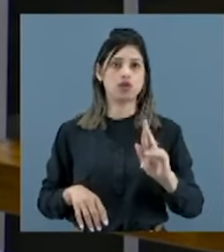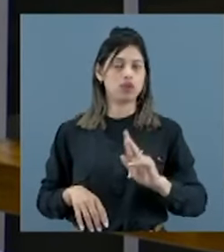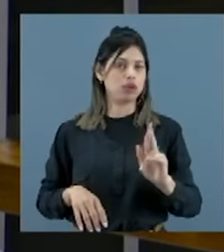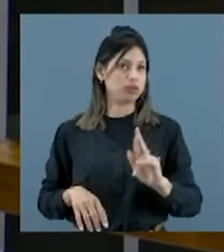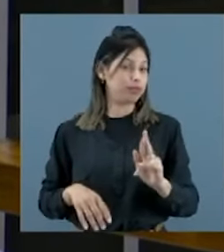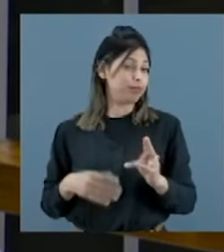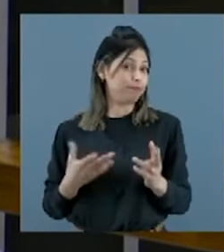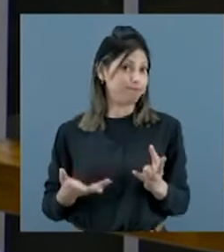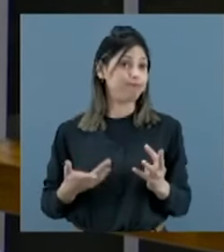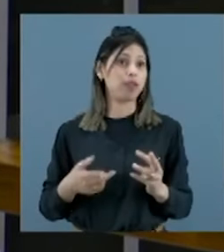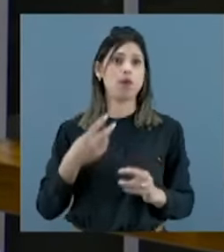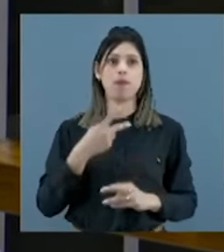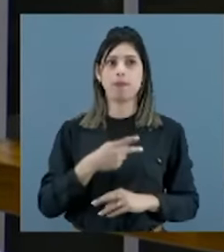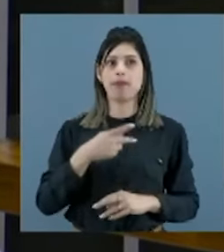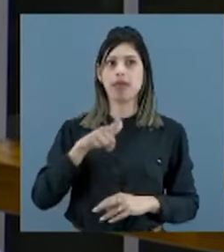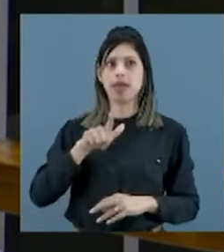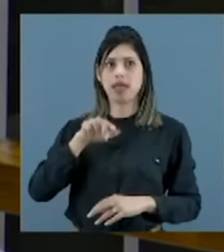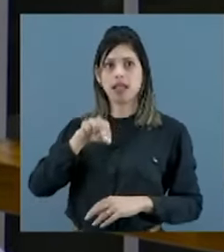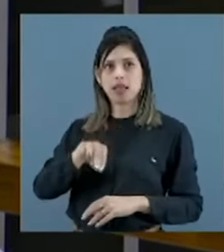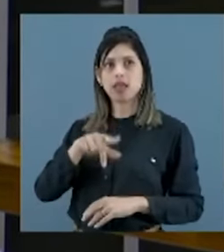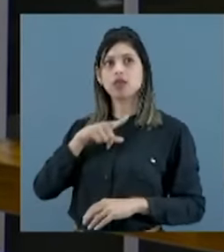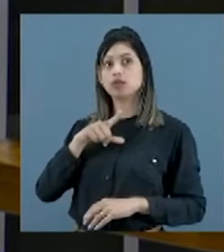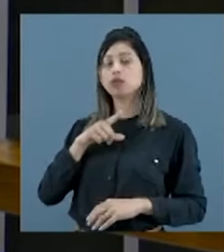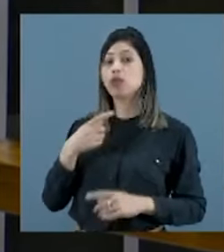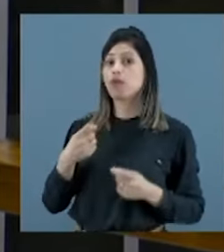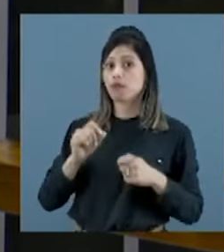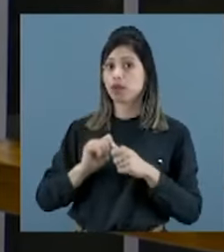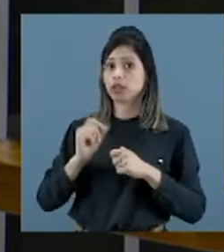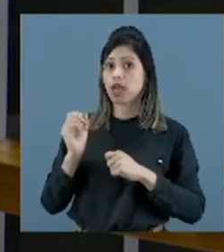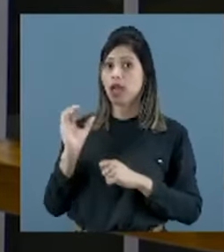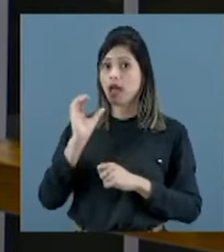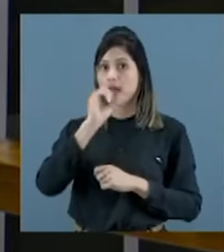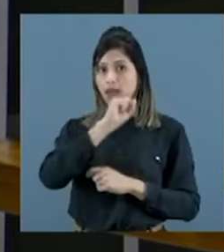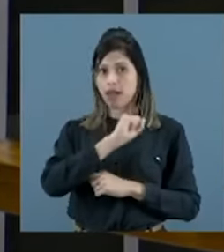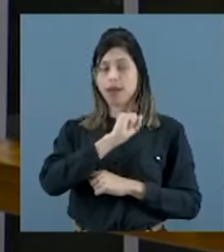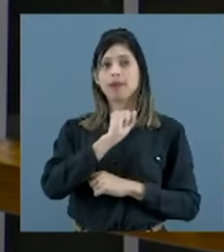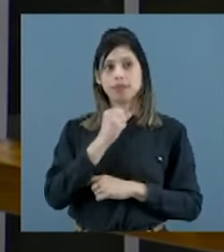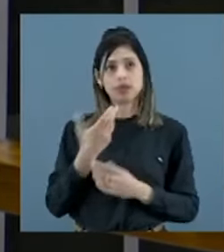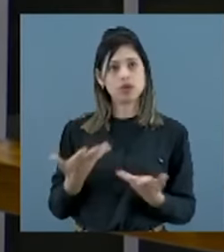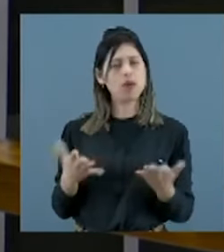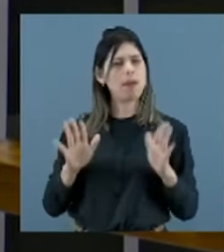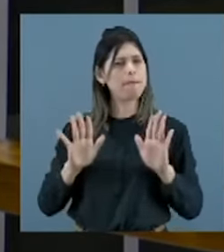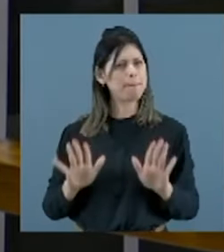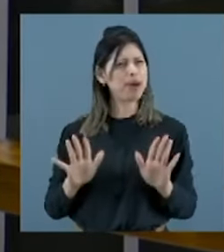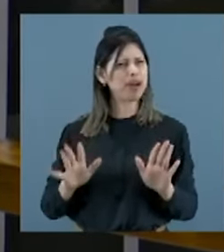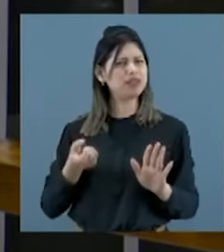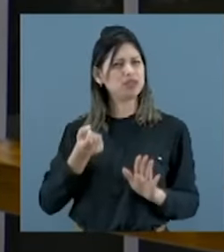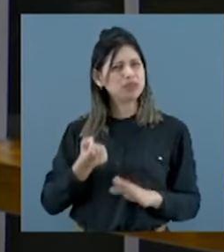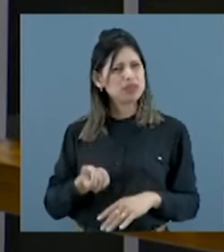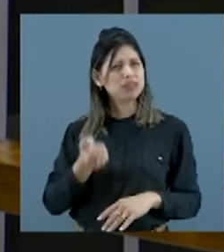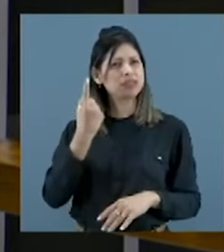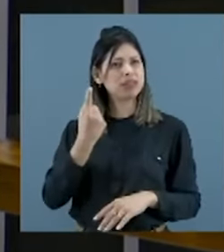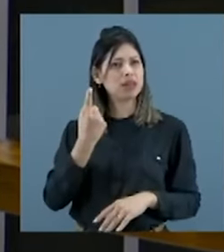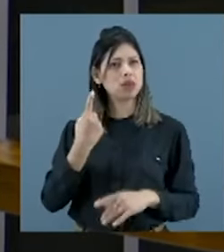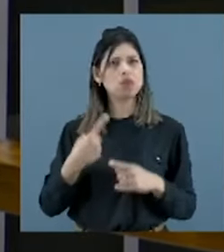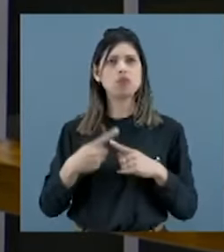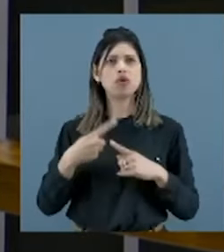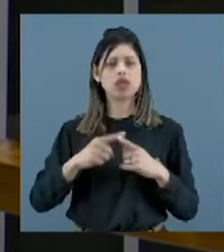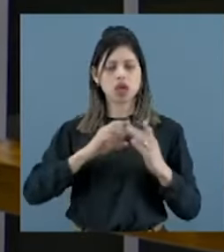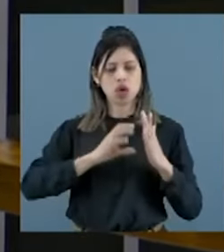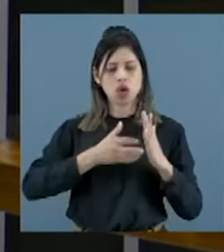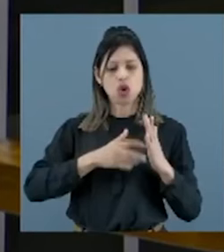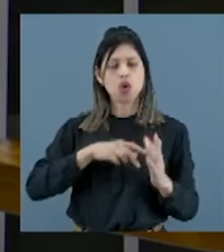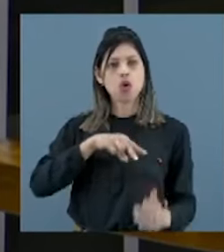nós fizéssemos uma aprovação rápida do processo. Me estranha, portanto, a obstrução do Partido Novo, que